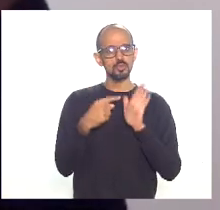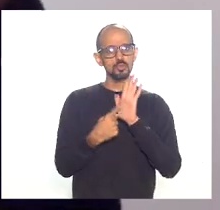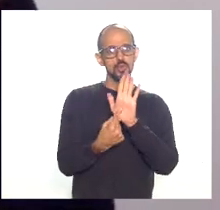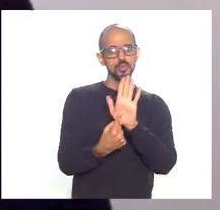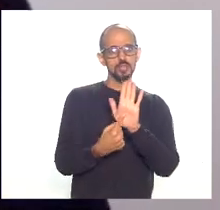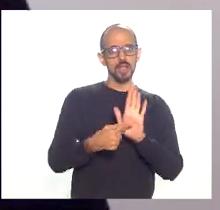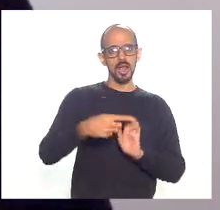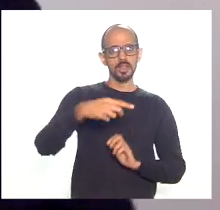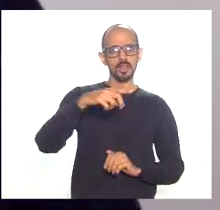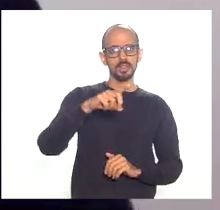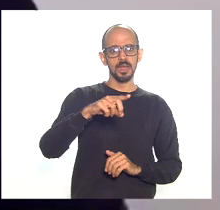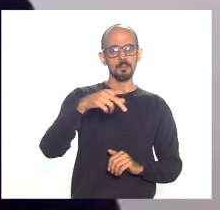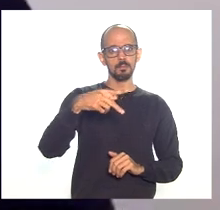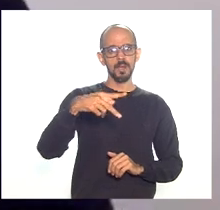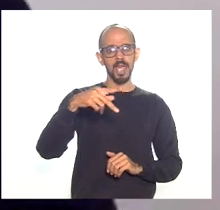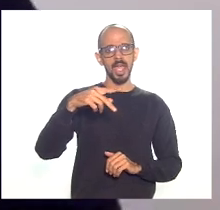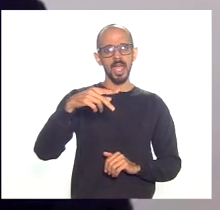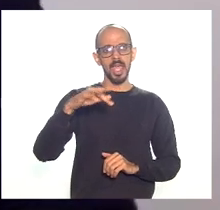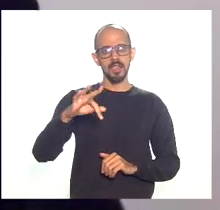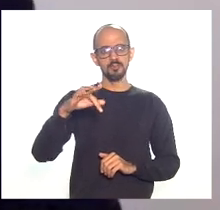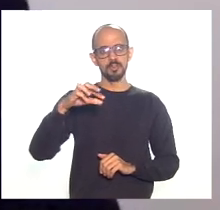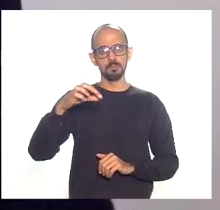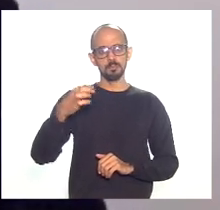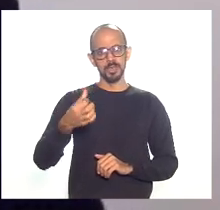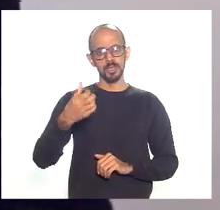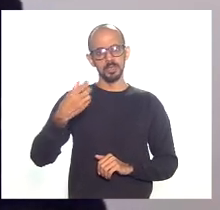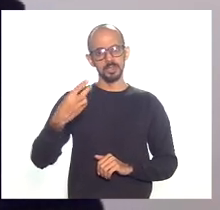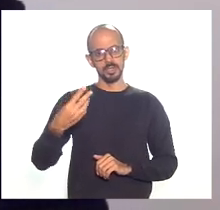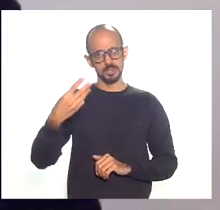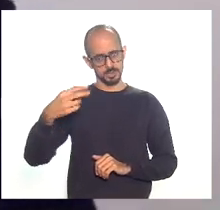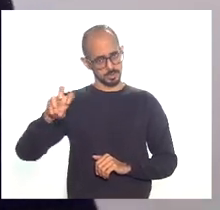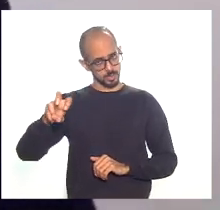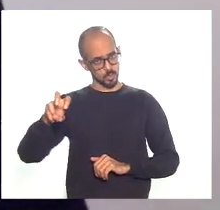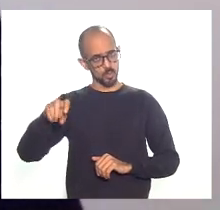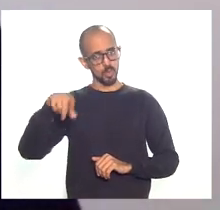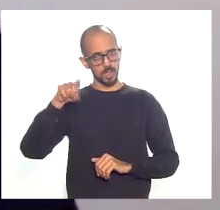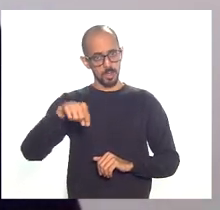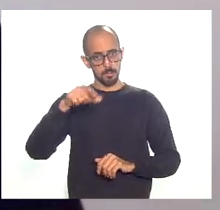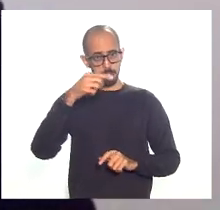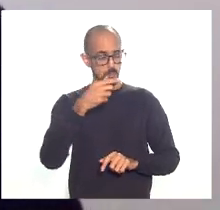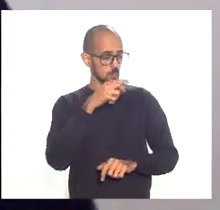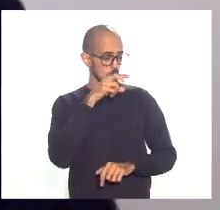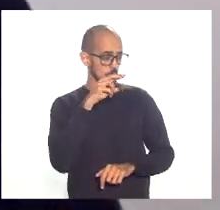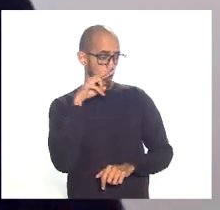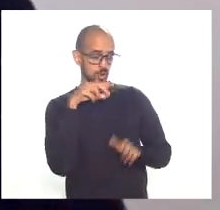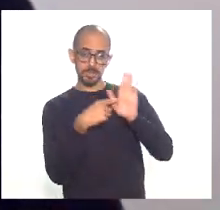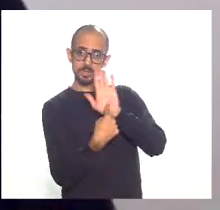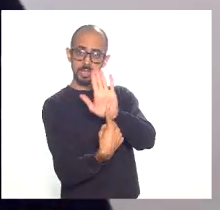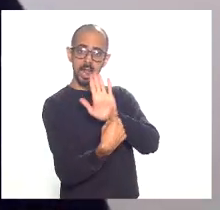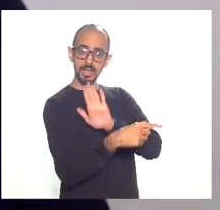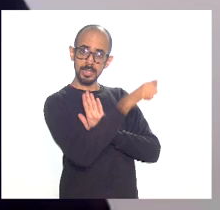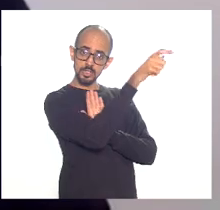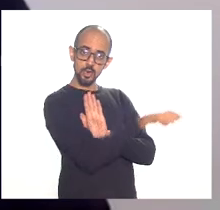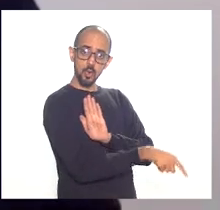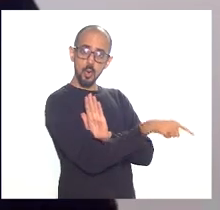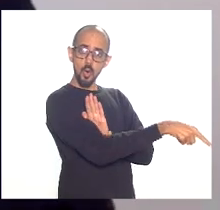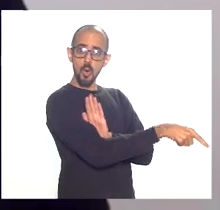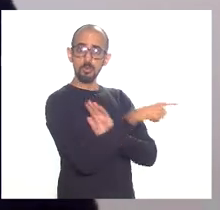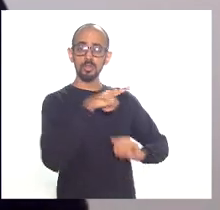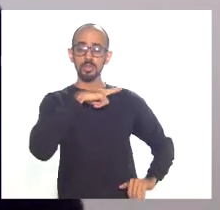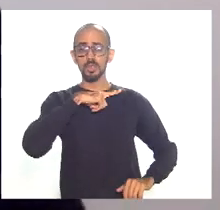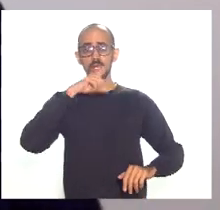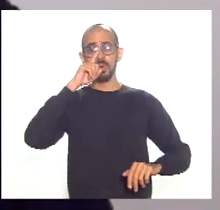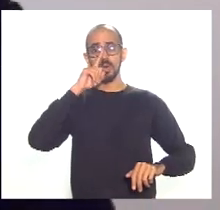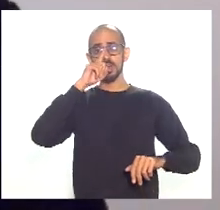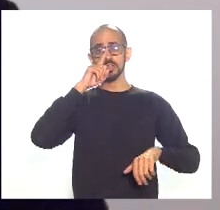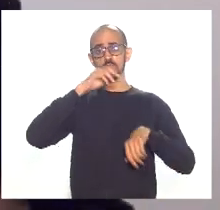DPF 635, é justamente a naturalização de que aqueles corpos são mais matáveis que outros. É o olhar para a favela e não